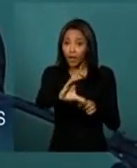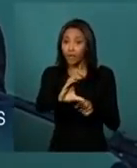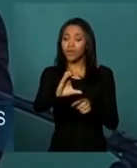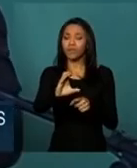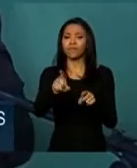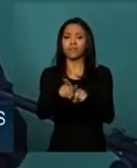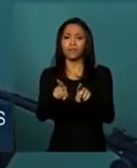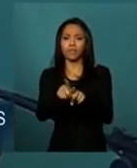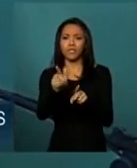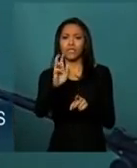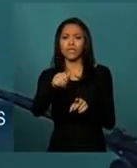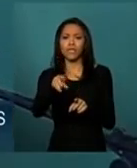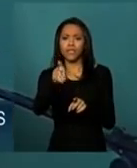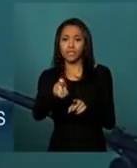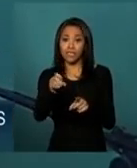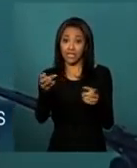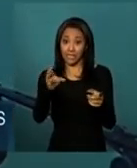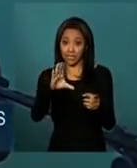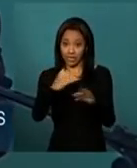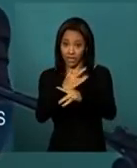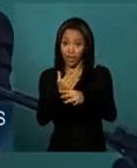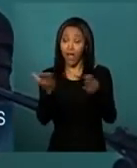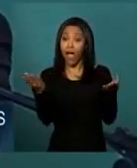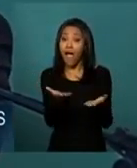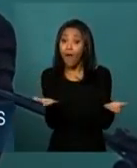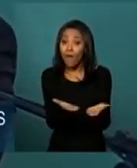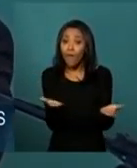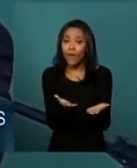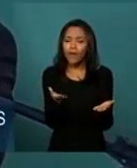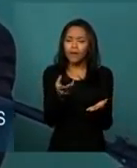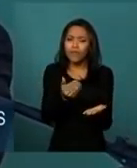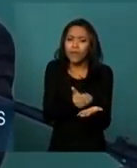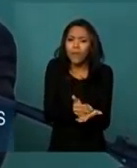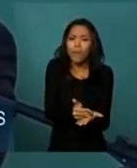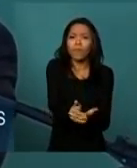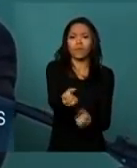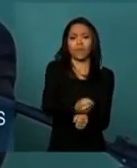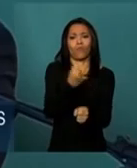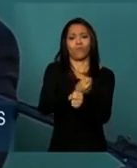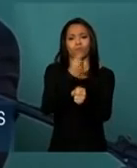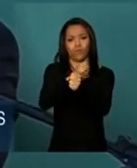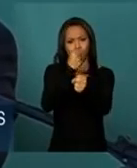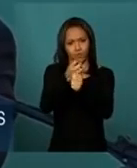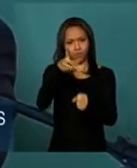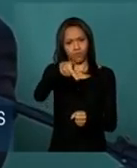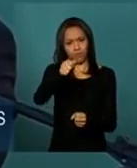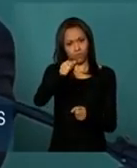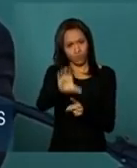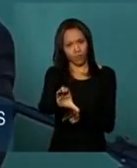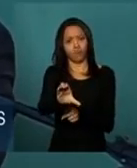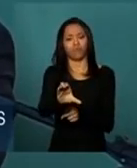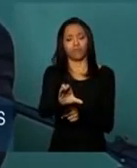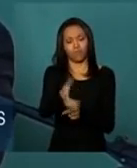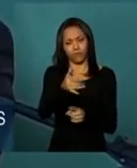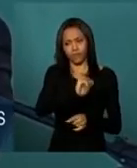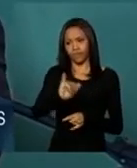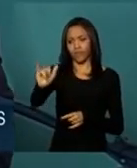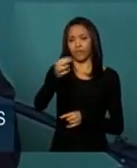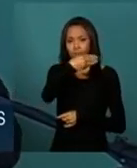Cidade. Somente agora, as primeiras obras começam a aparecer, meu caro ministro Agnaldo